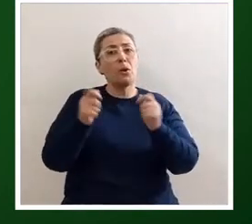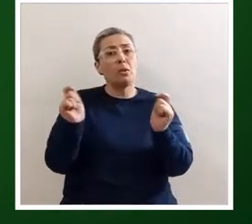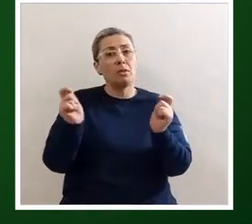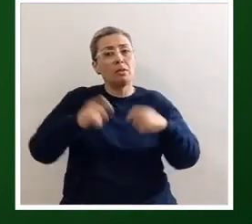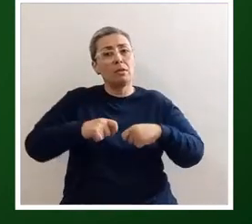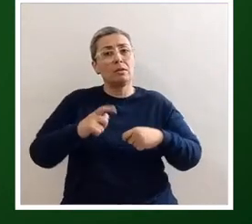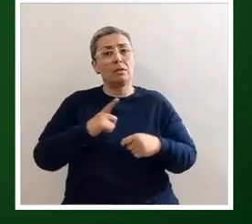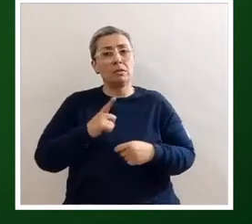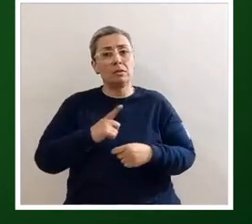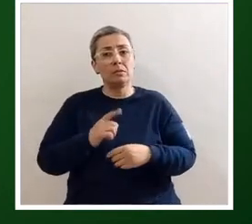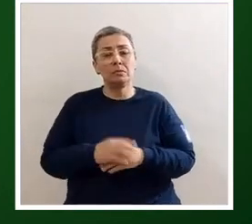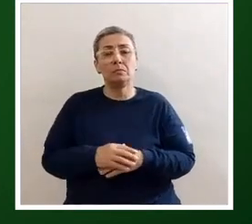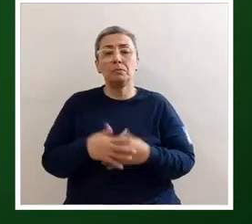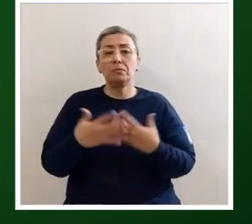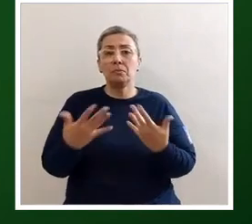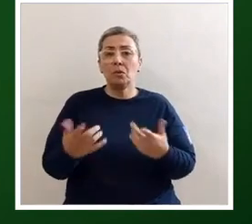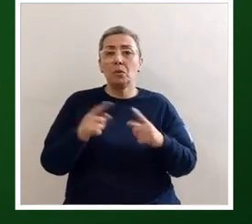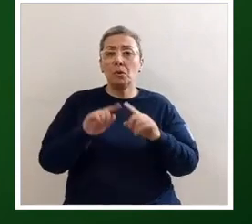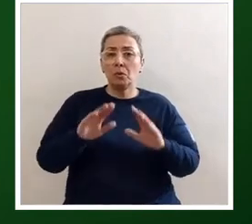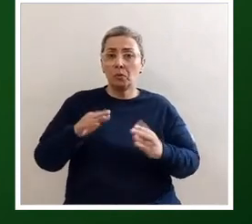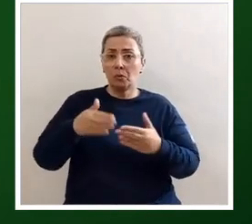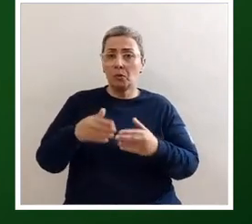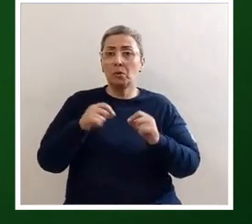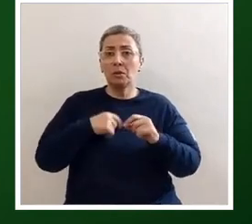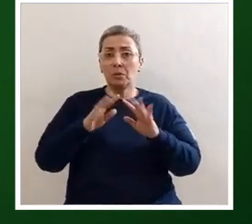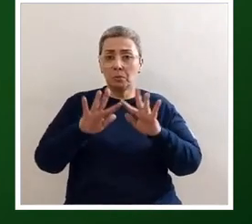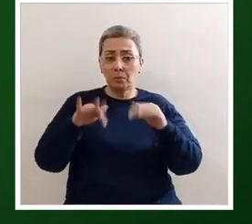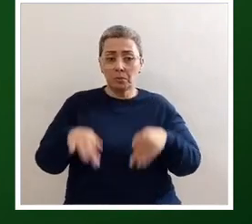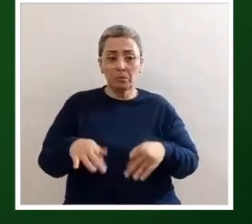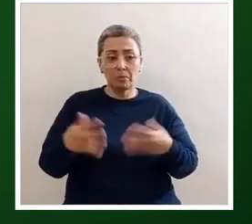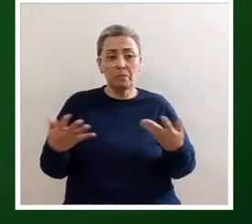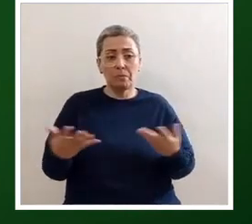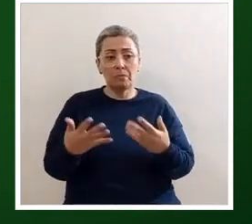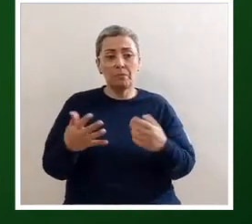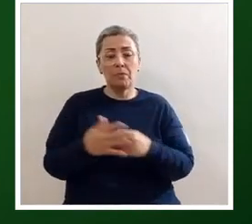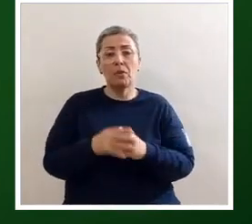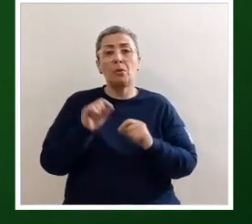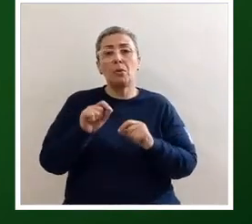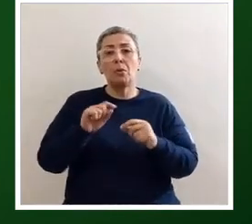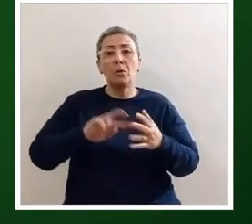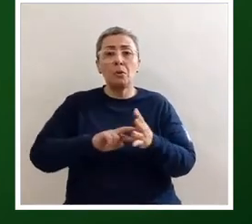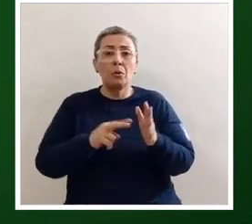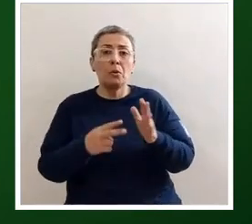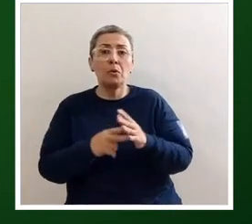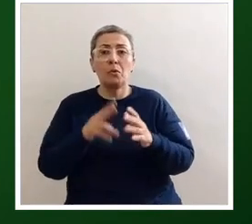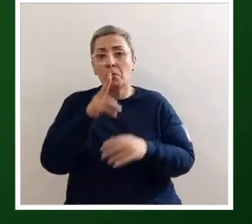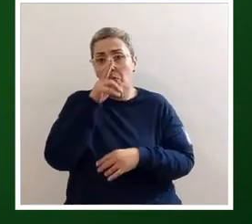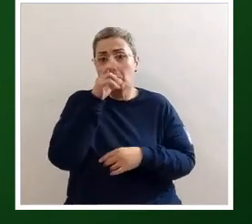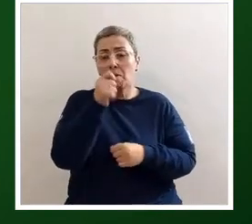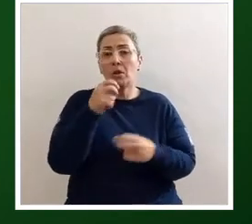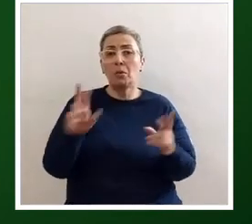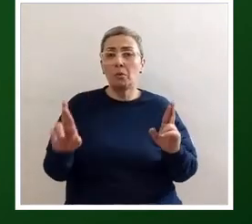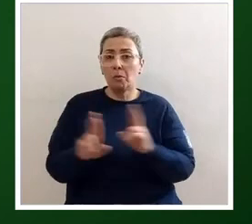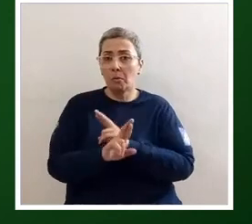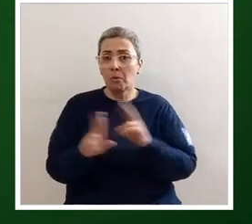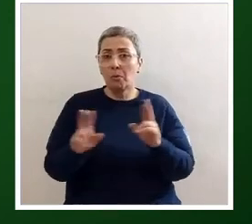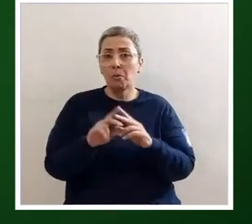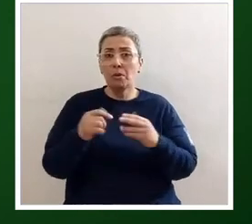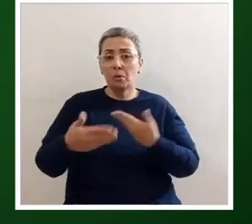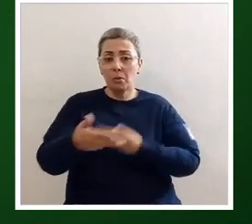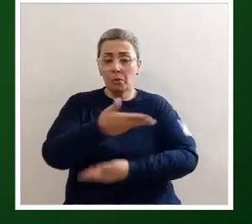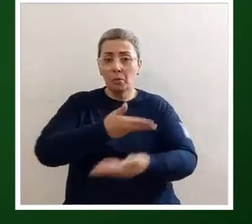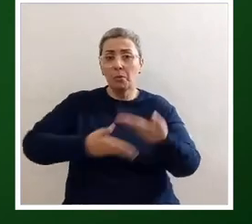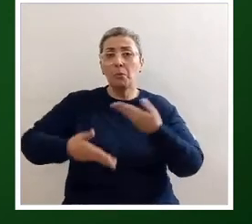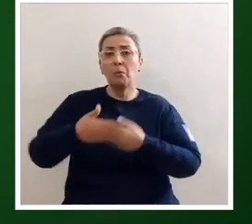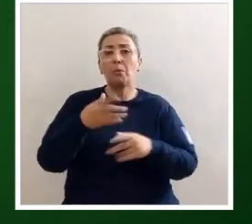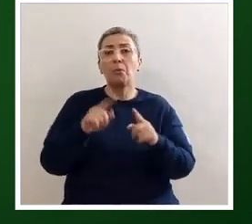capacidades né esse fórum também se encerra no sentido do fortalecimento das relações de cooperação